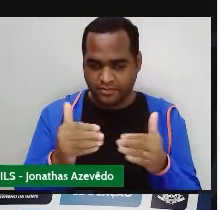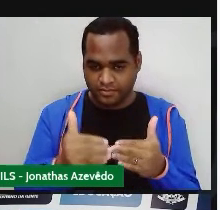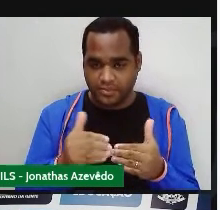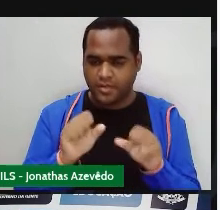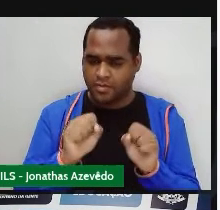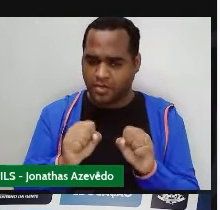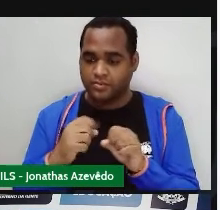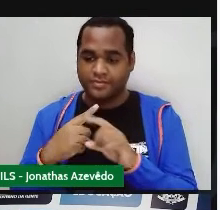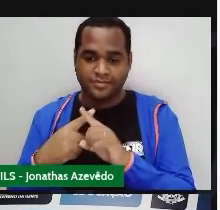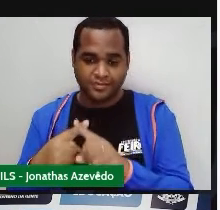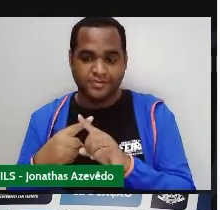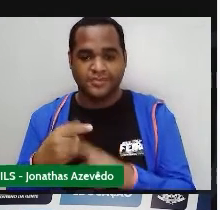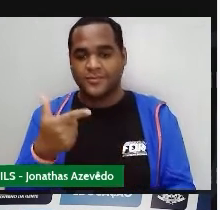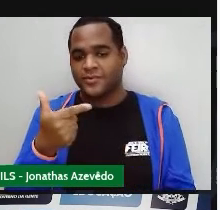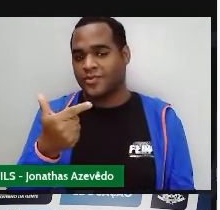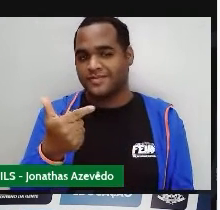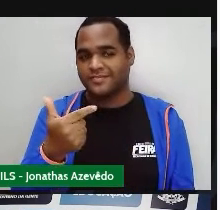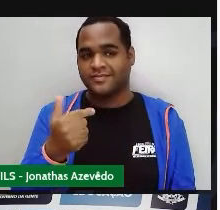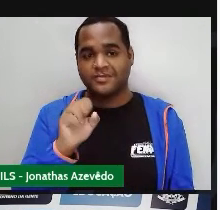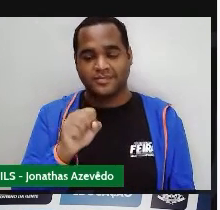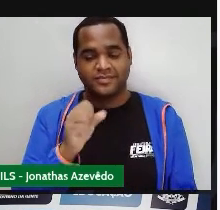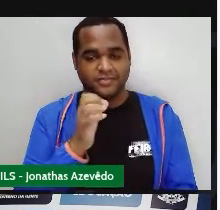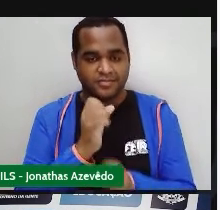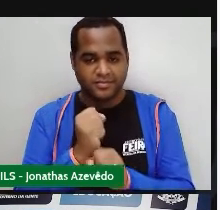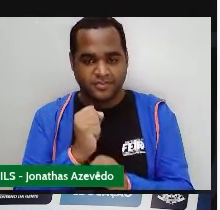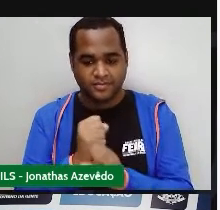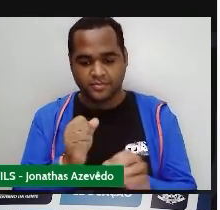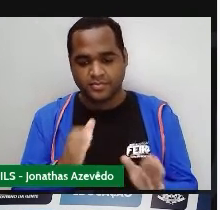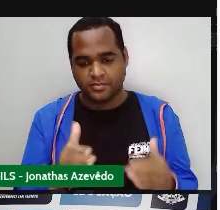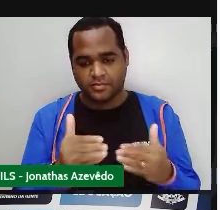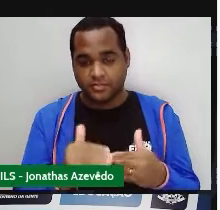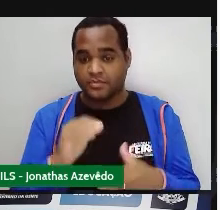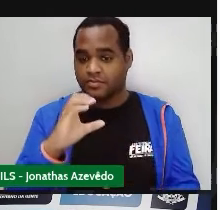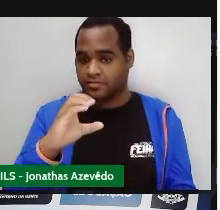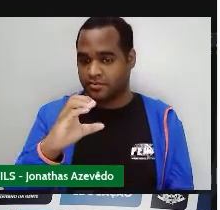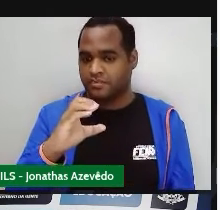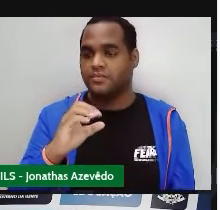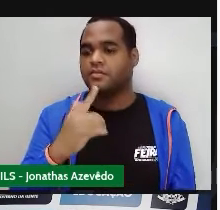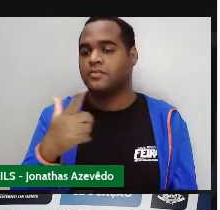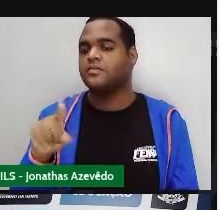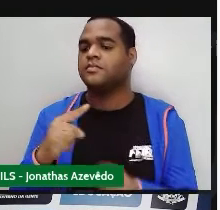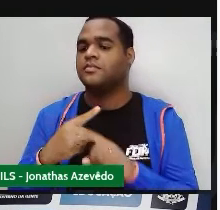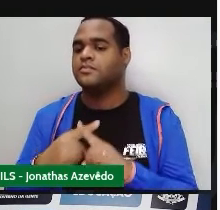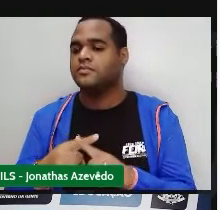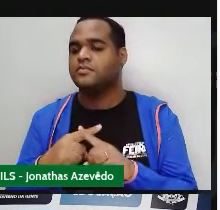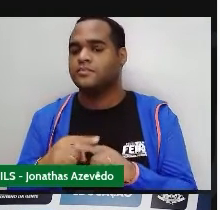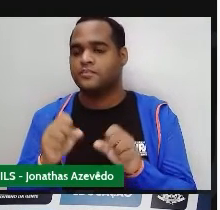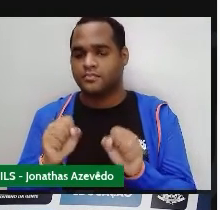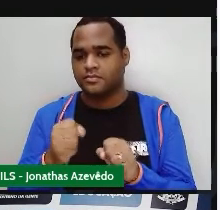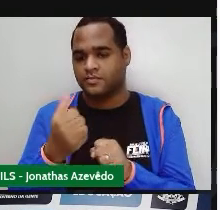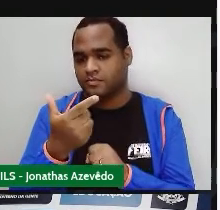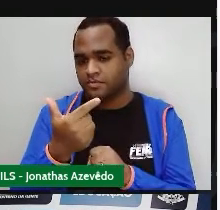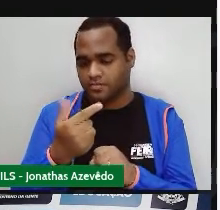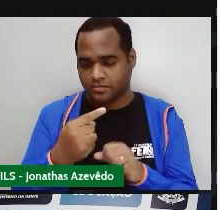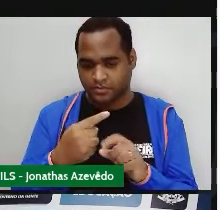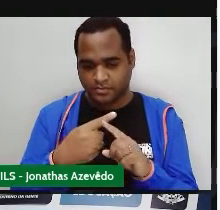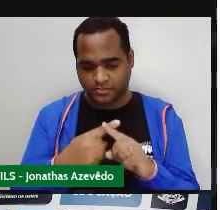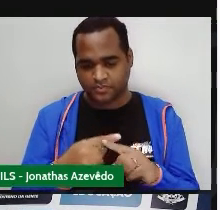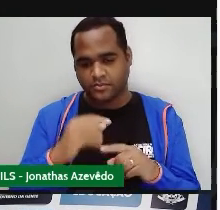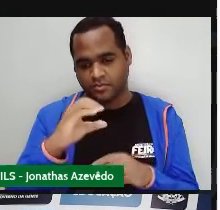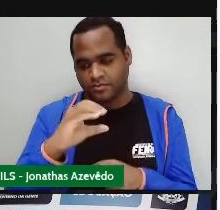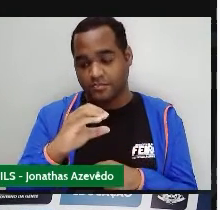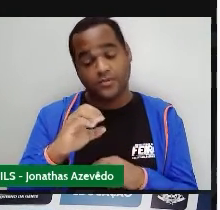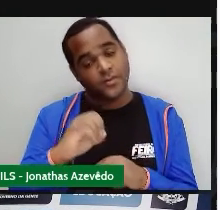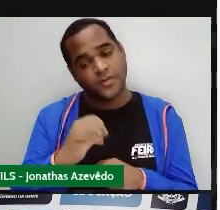multiplica por 12 quantidade de cubos aqui a gente está chamando de ser multiplicado por 12 vai ser 12 vezes cê